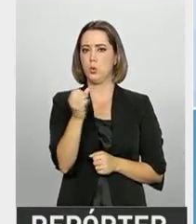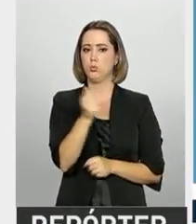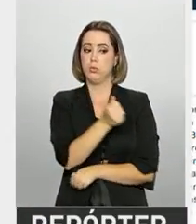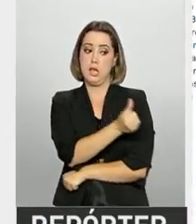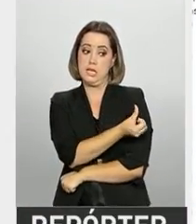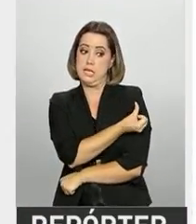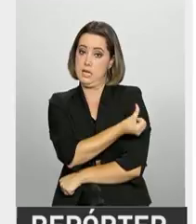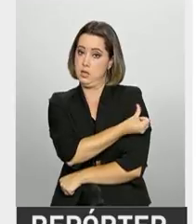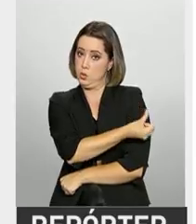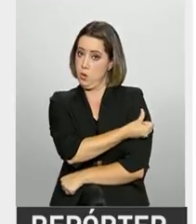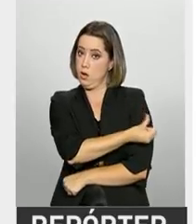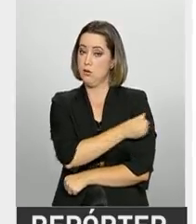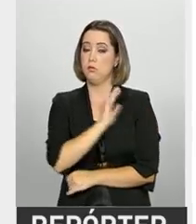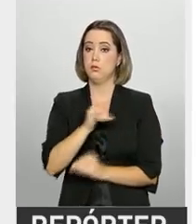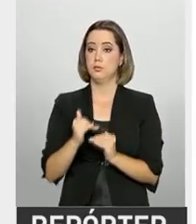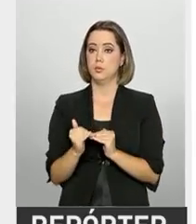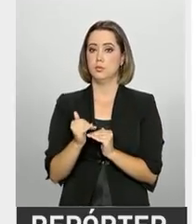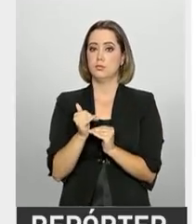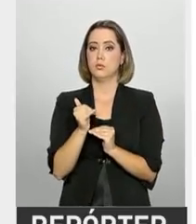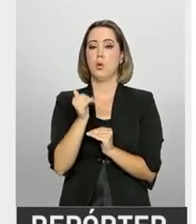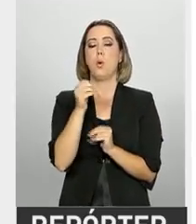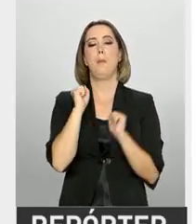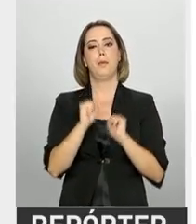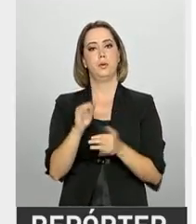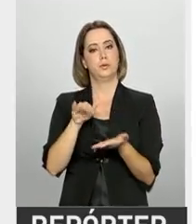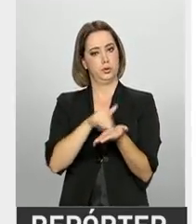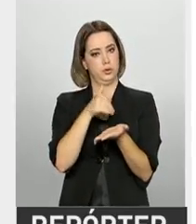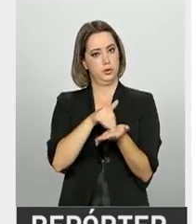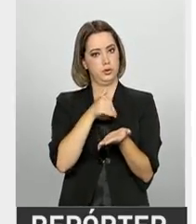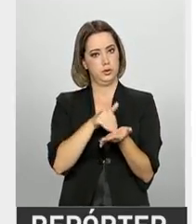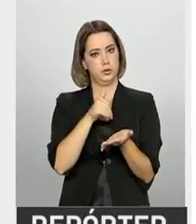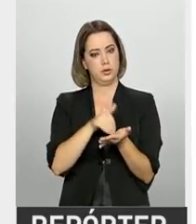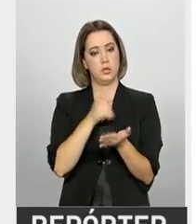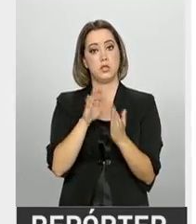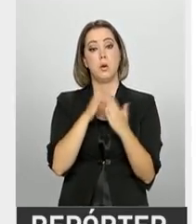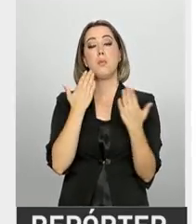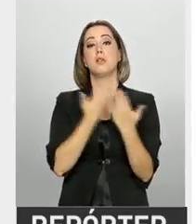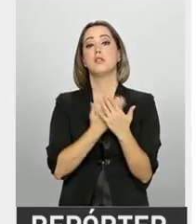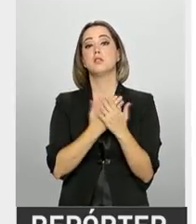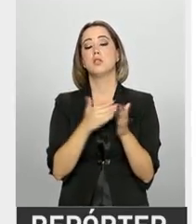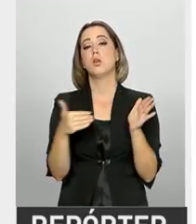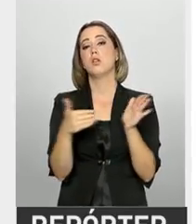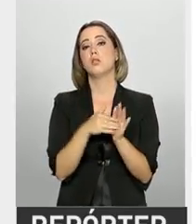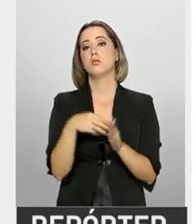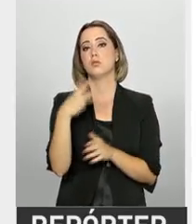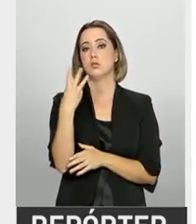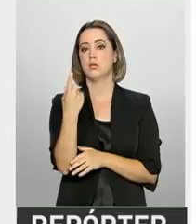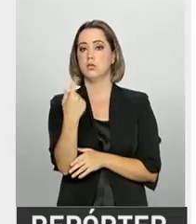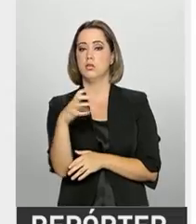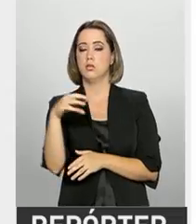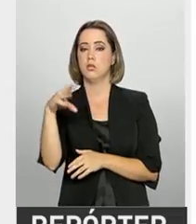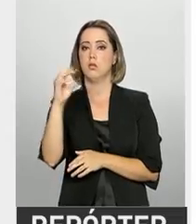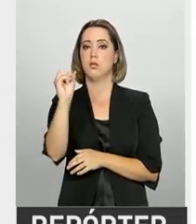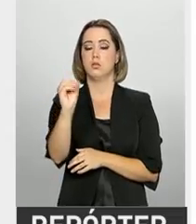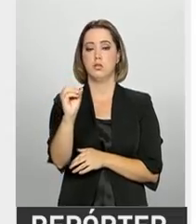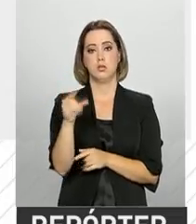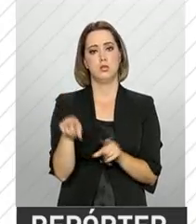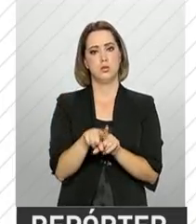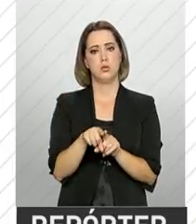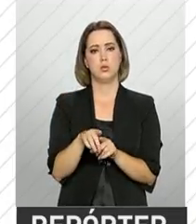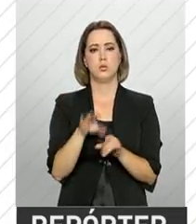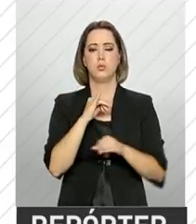Ensino Fundamental podem ser inscritos pelas instituições de ensino até o dia 31 de Março no site da